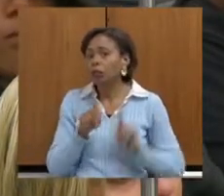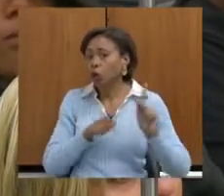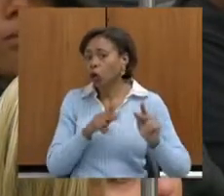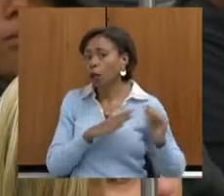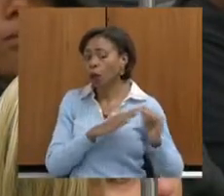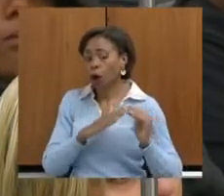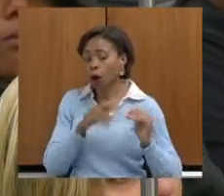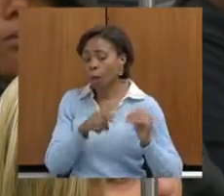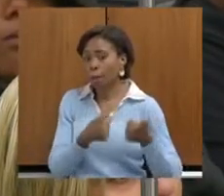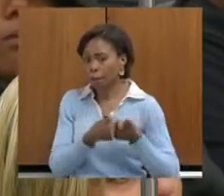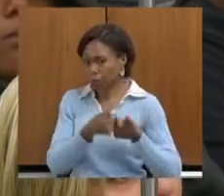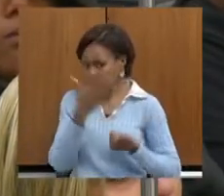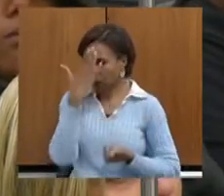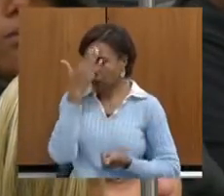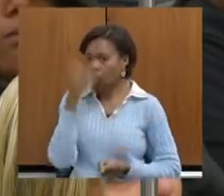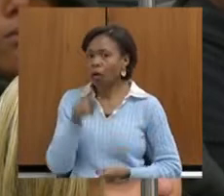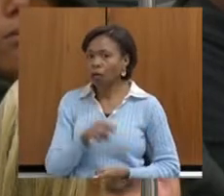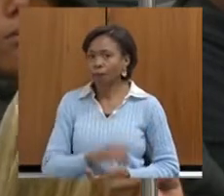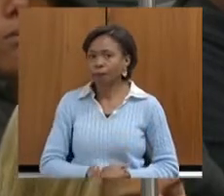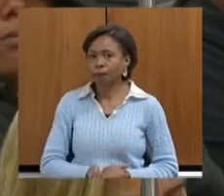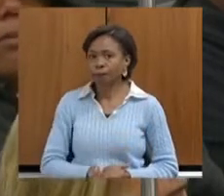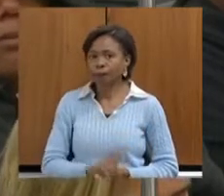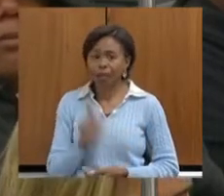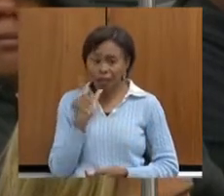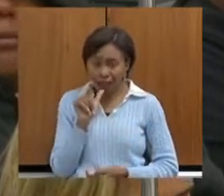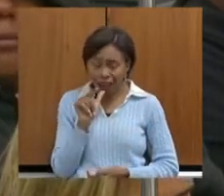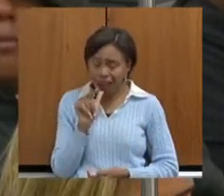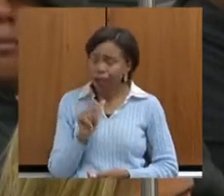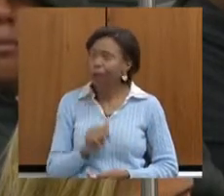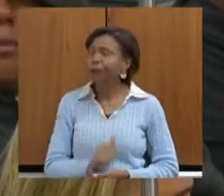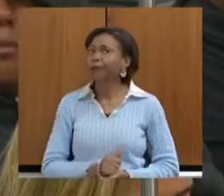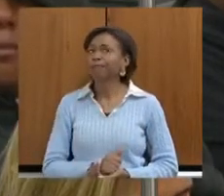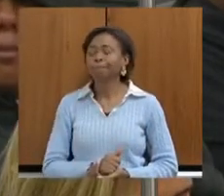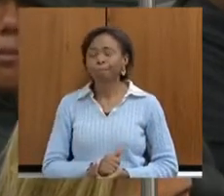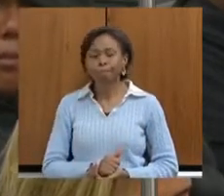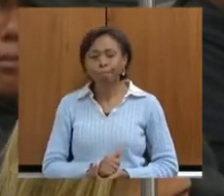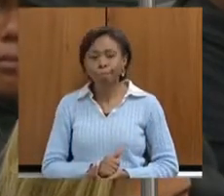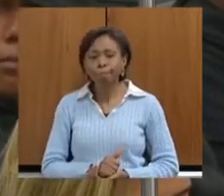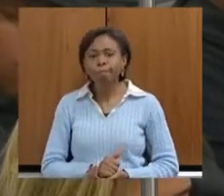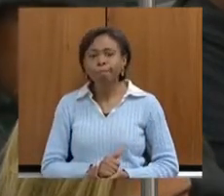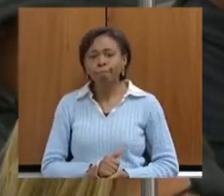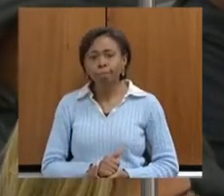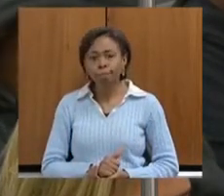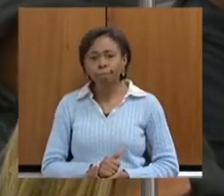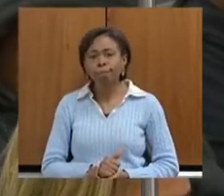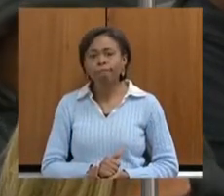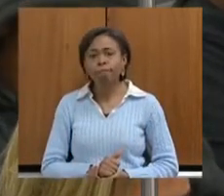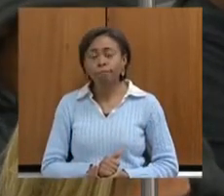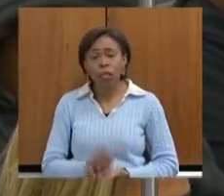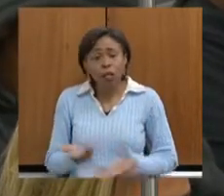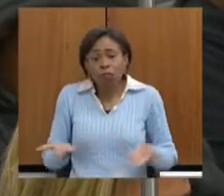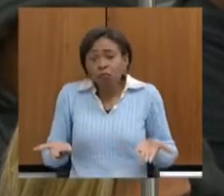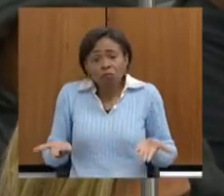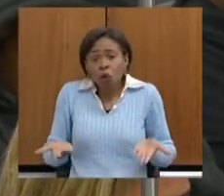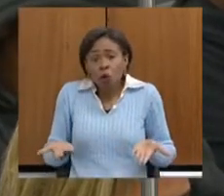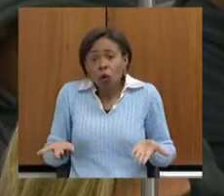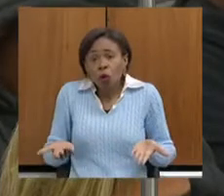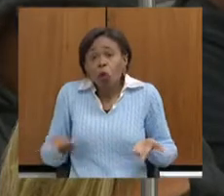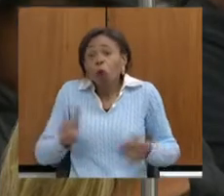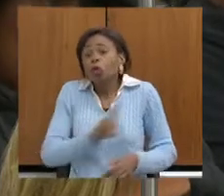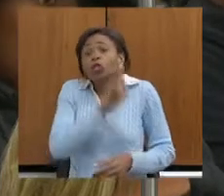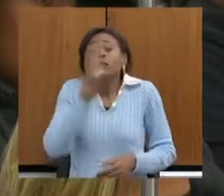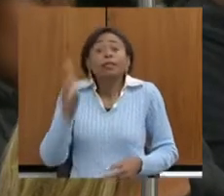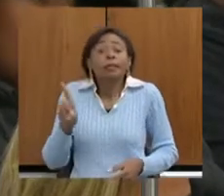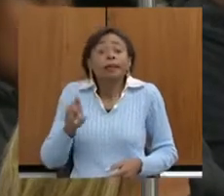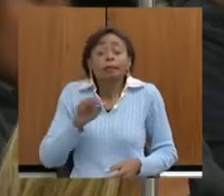na beira do rio aqui sábado a água nós se fala é o hino sabendo quando quanto que vamos